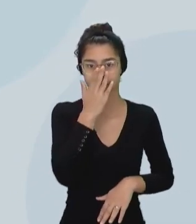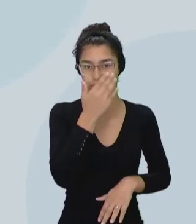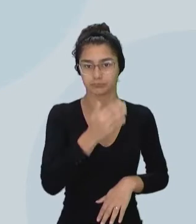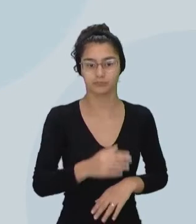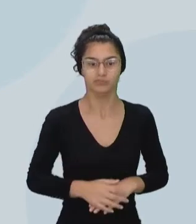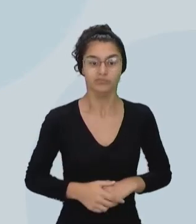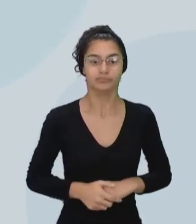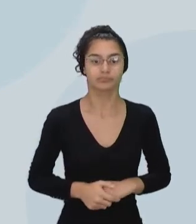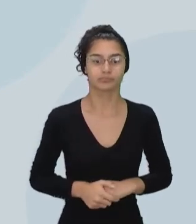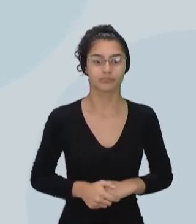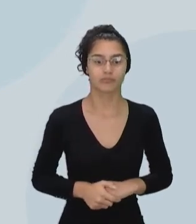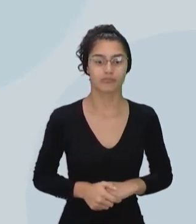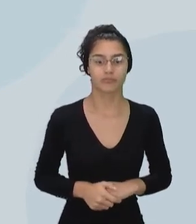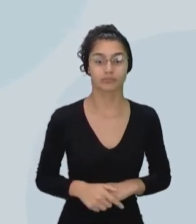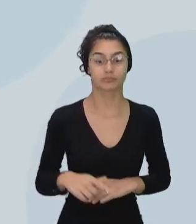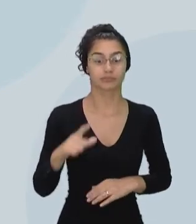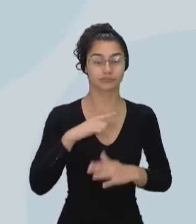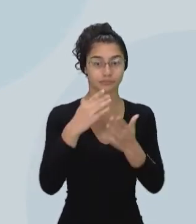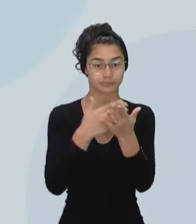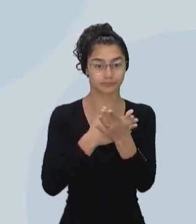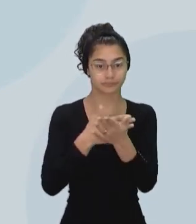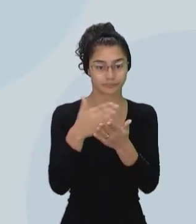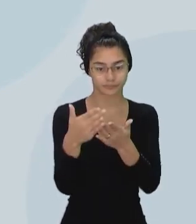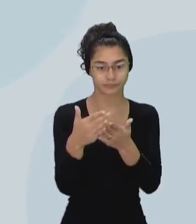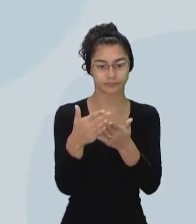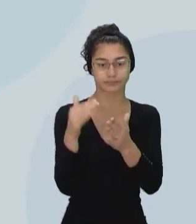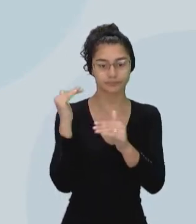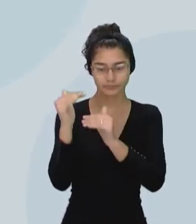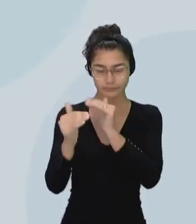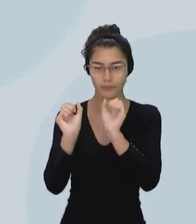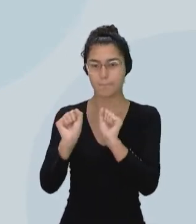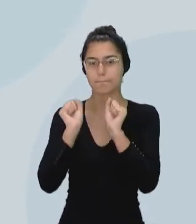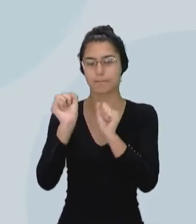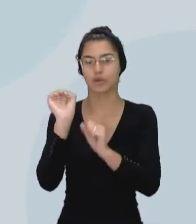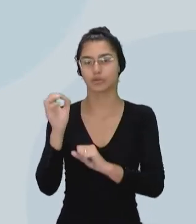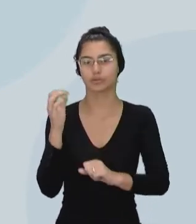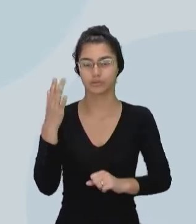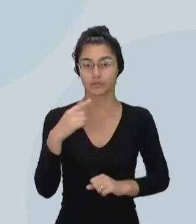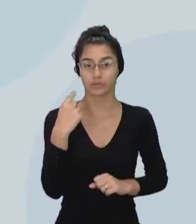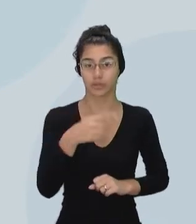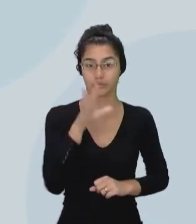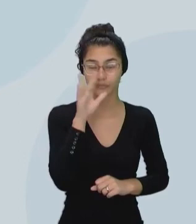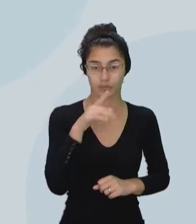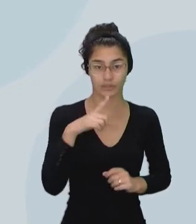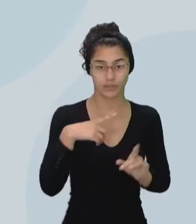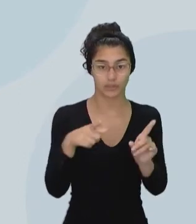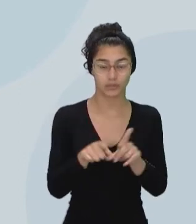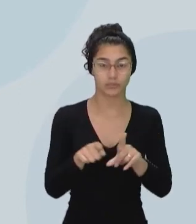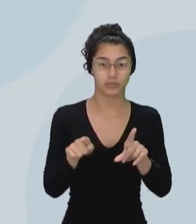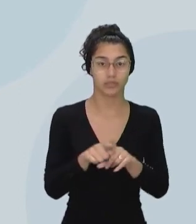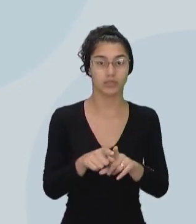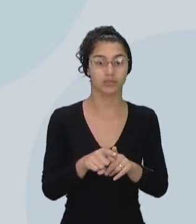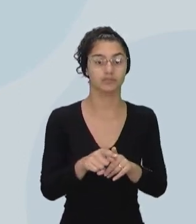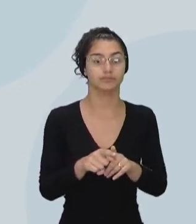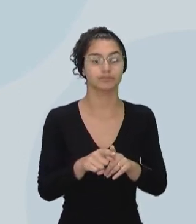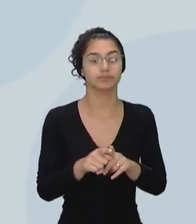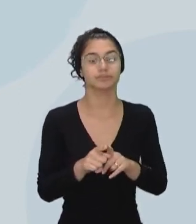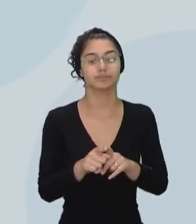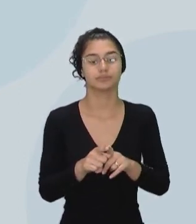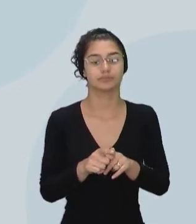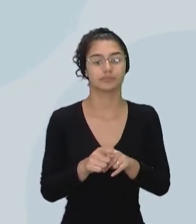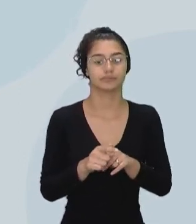E aí, a gente vai entrar nas consequências, Então, a gente falou um pouquinho ali a respeito dos